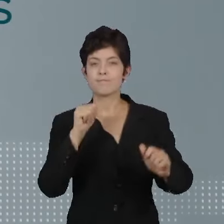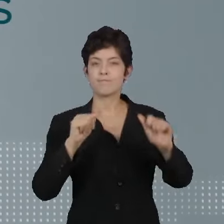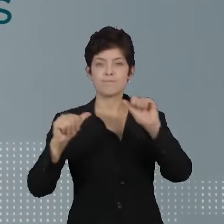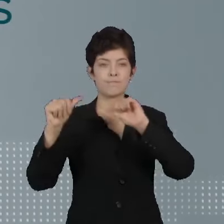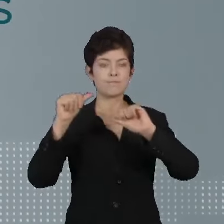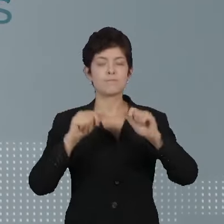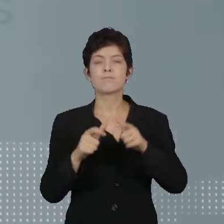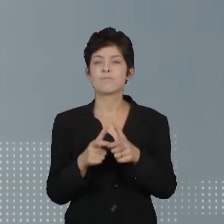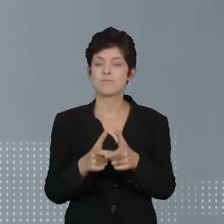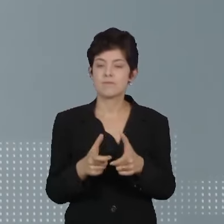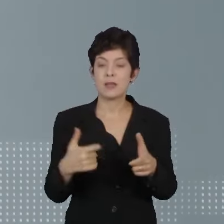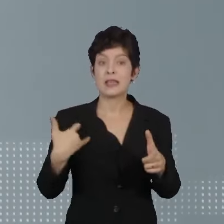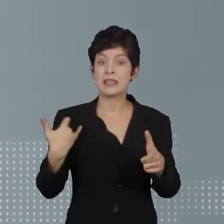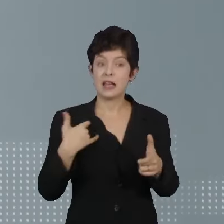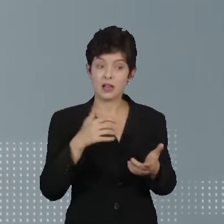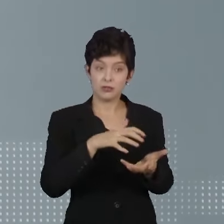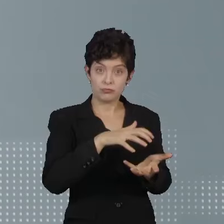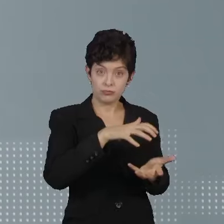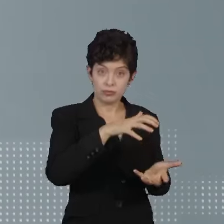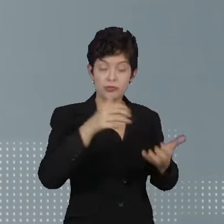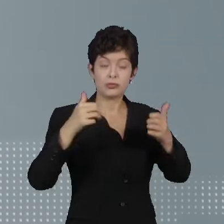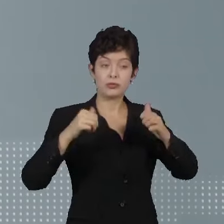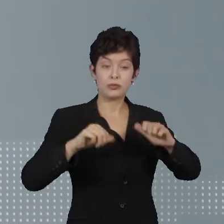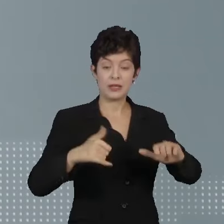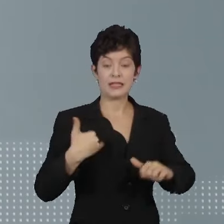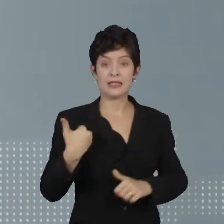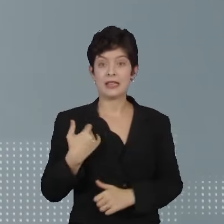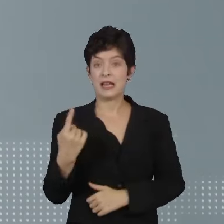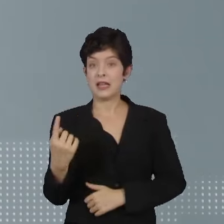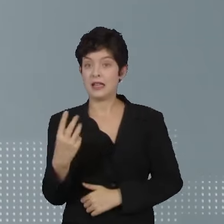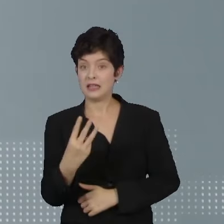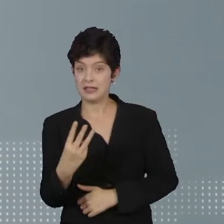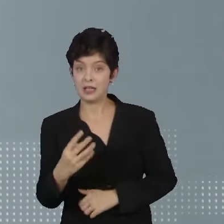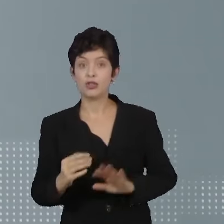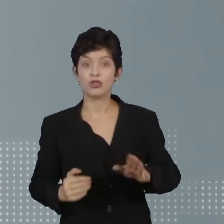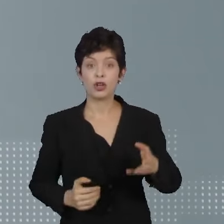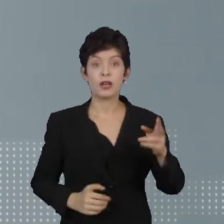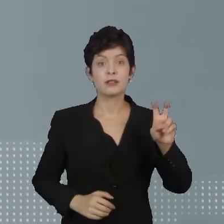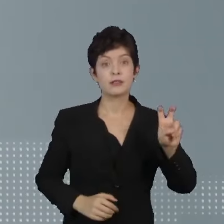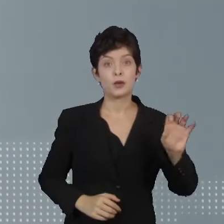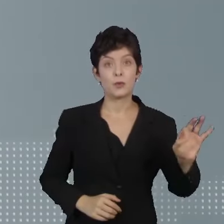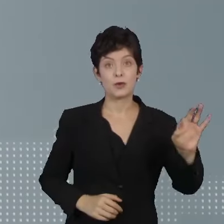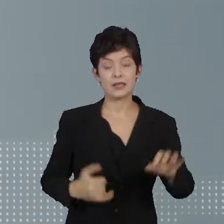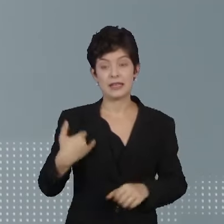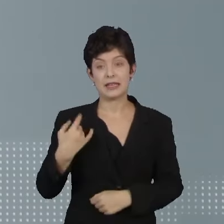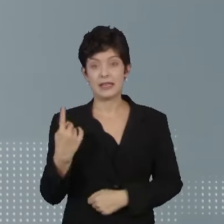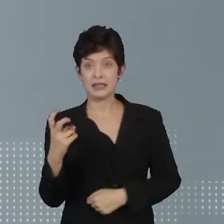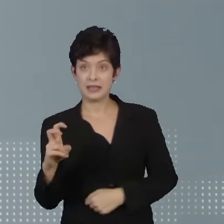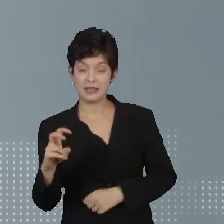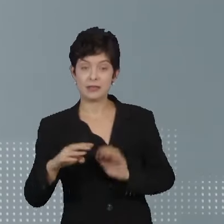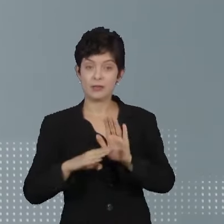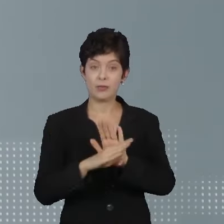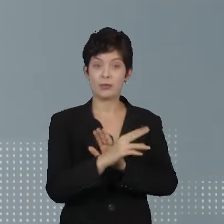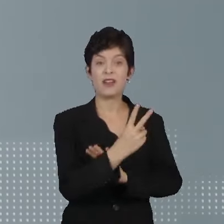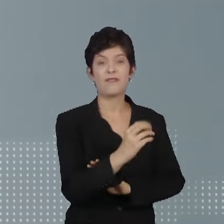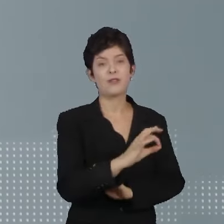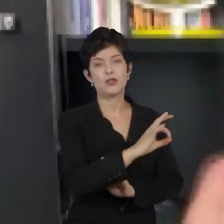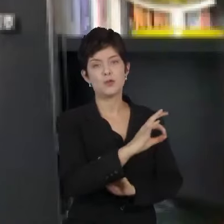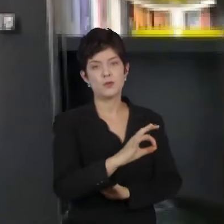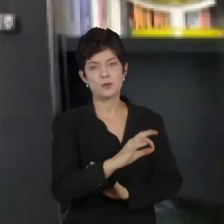tende a aumentar com a idade aos 13 anos a taxa é de 5% aos 15 sobe para